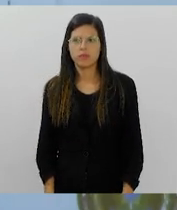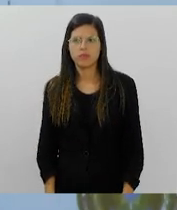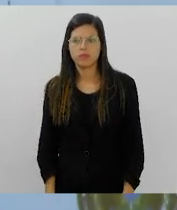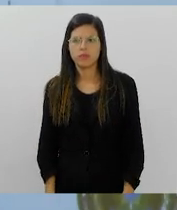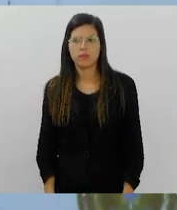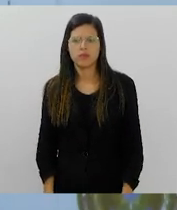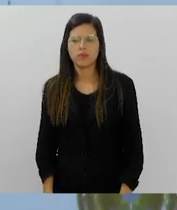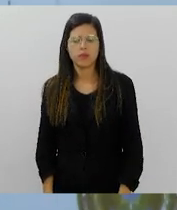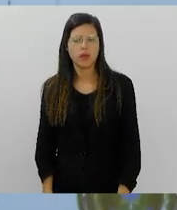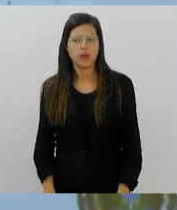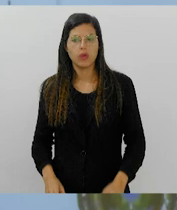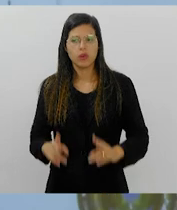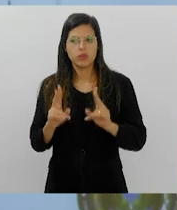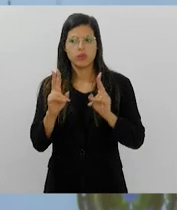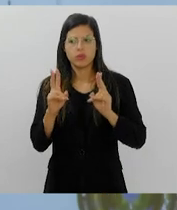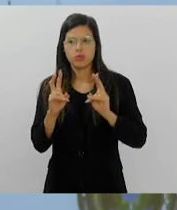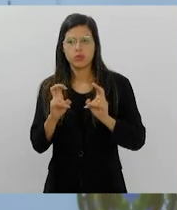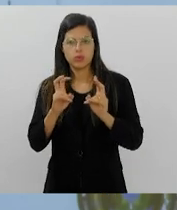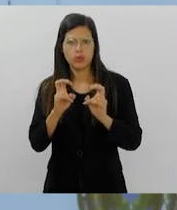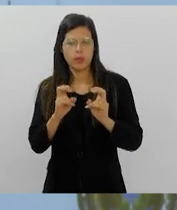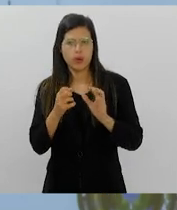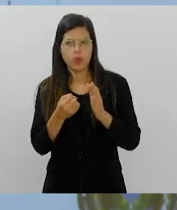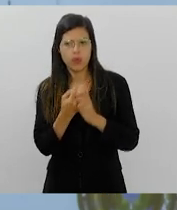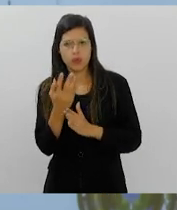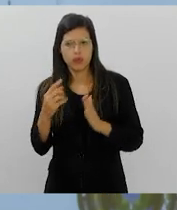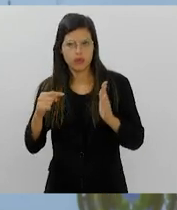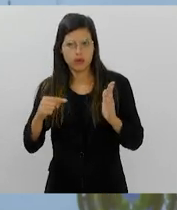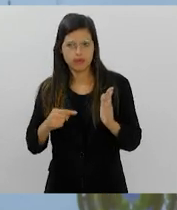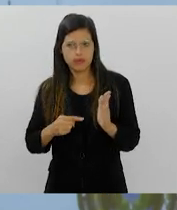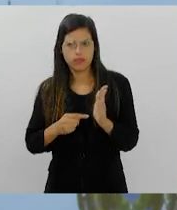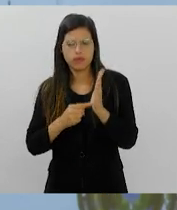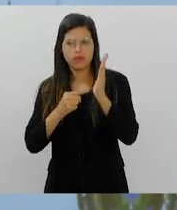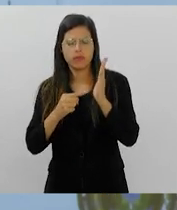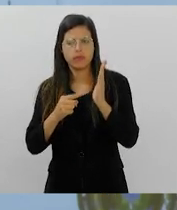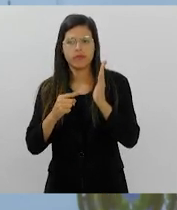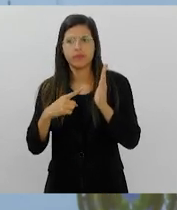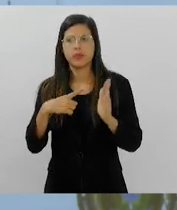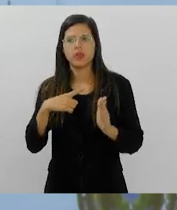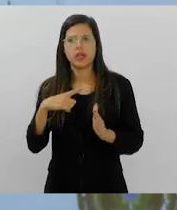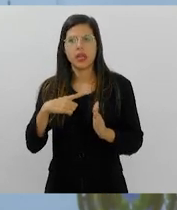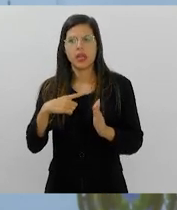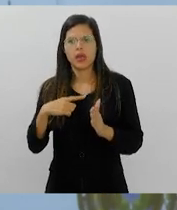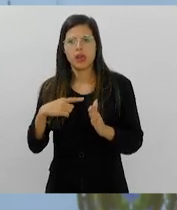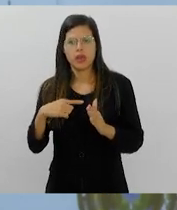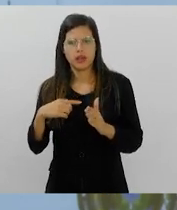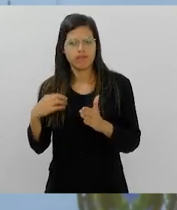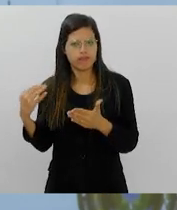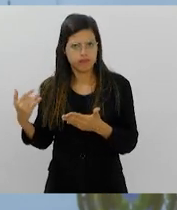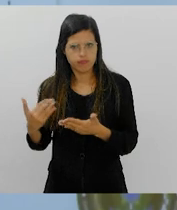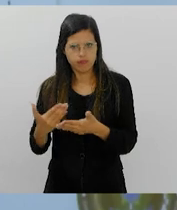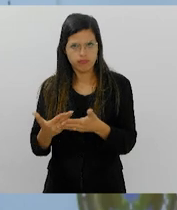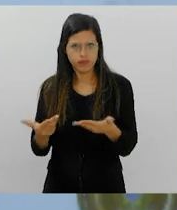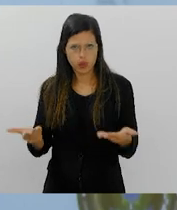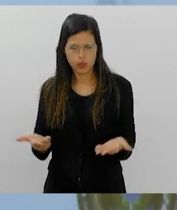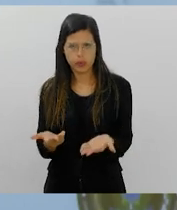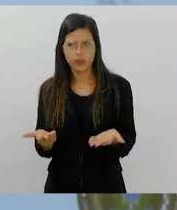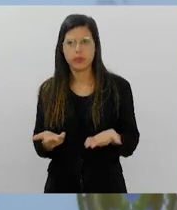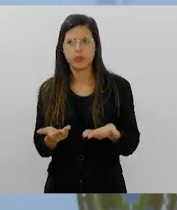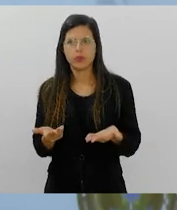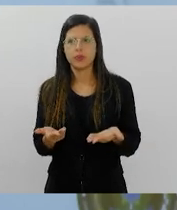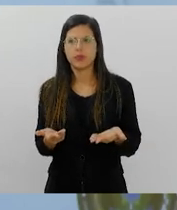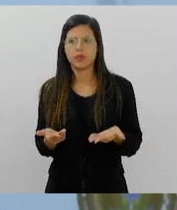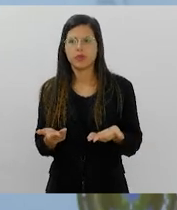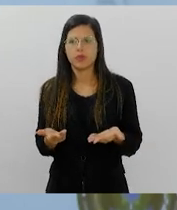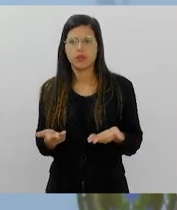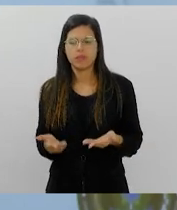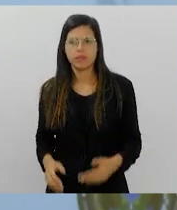Em relação a esse número de denúncias que a gente tem até aos dias atuais, que, no caso,